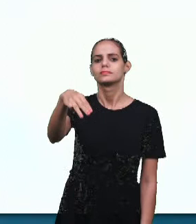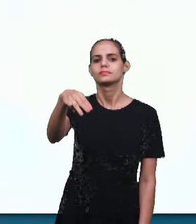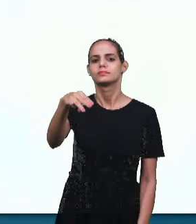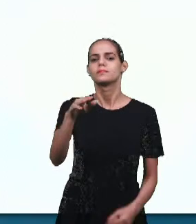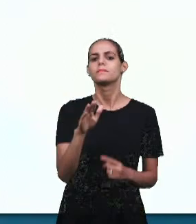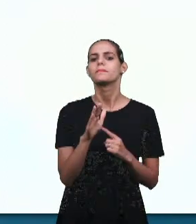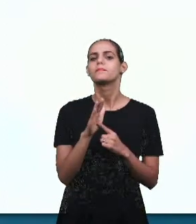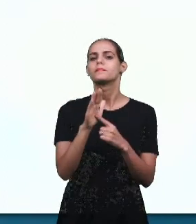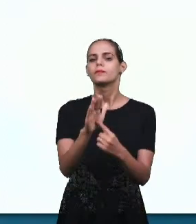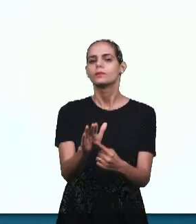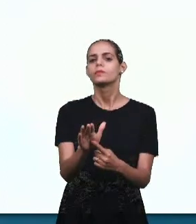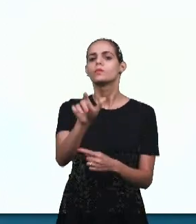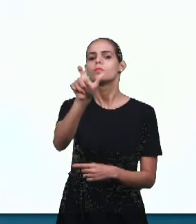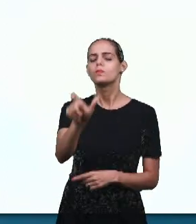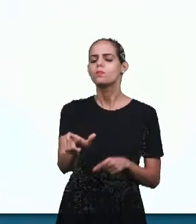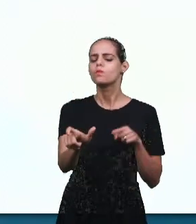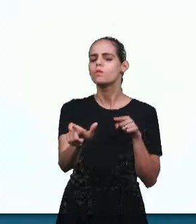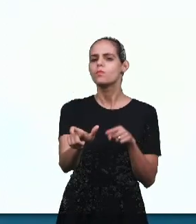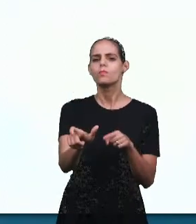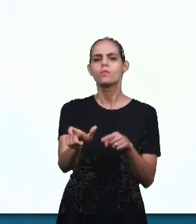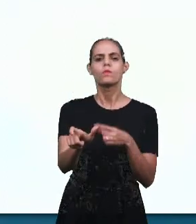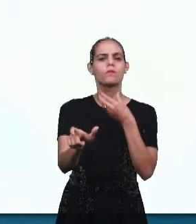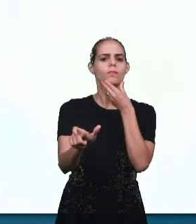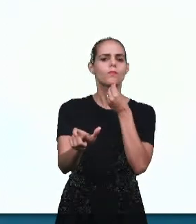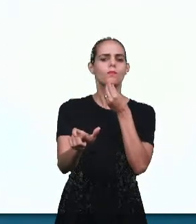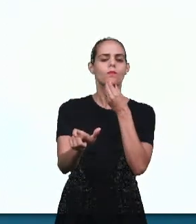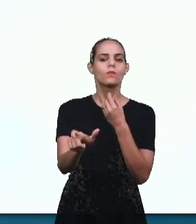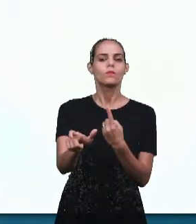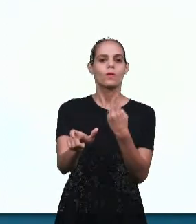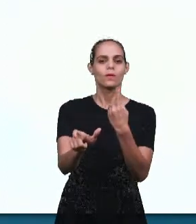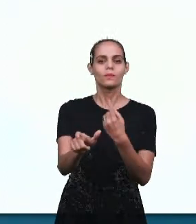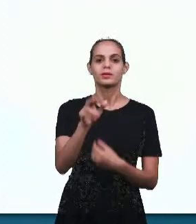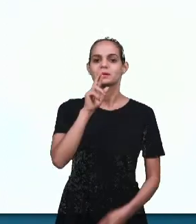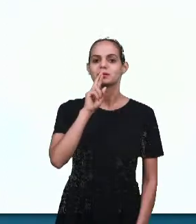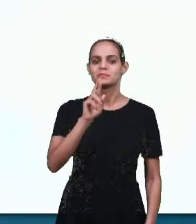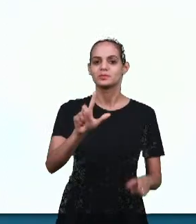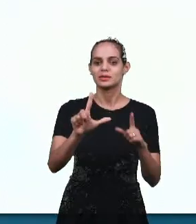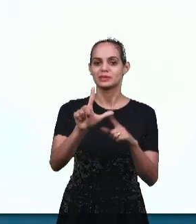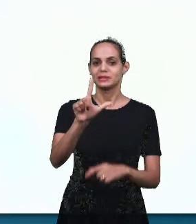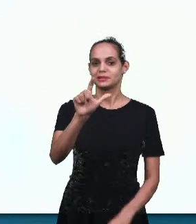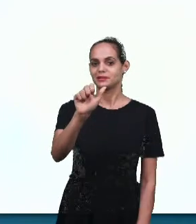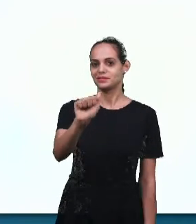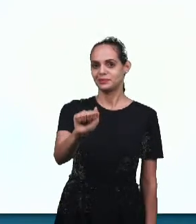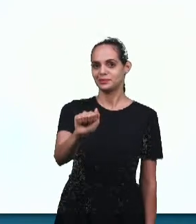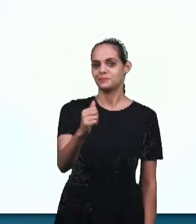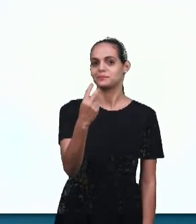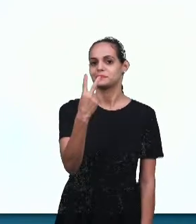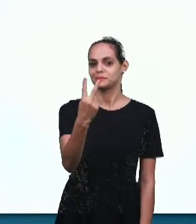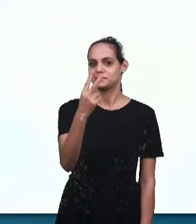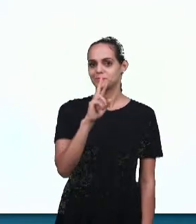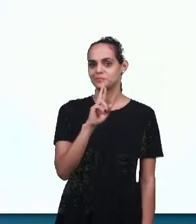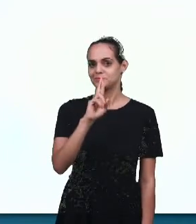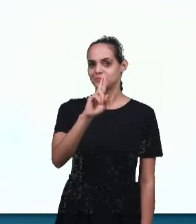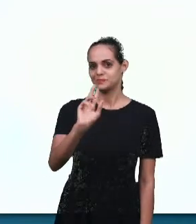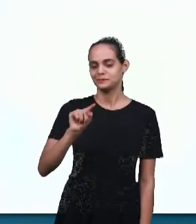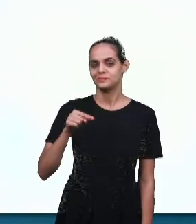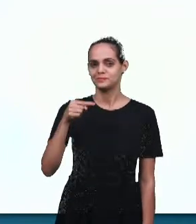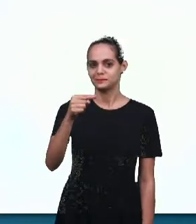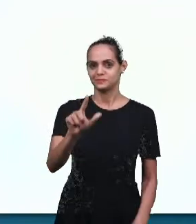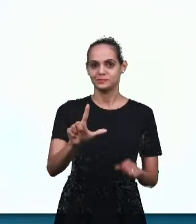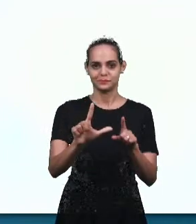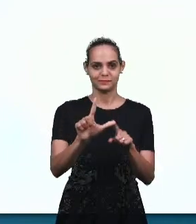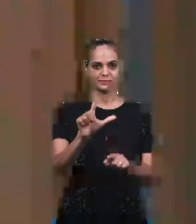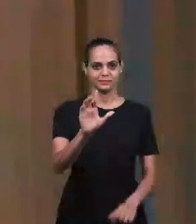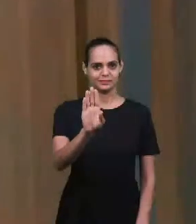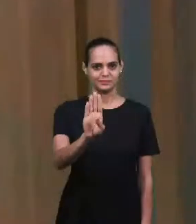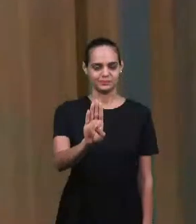certo homem? E quem vai nos dar essa resposta da letra A, nós vamos ter duas respostas e depois citaremos a resposta da letra B.